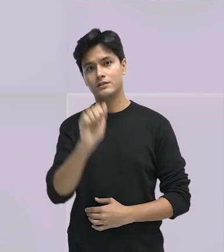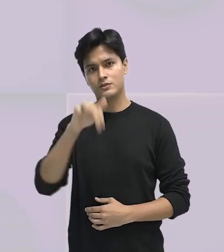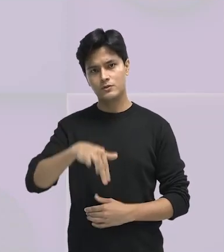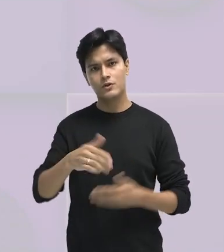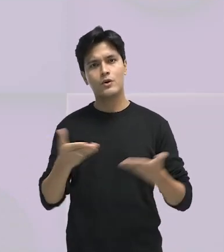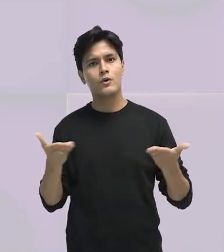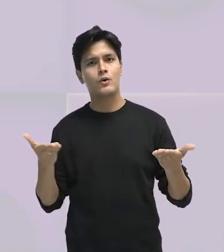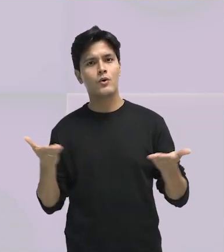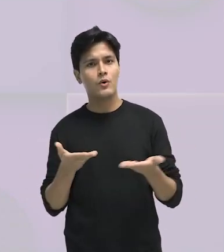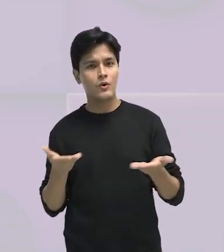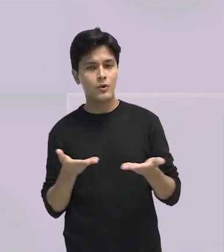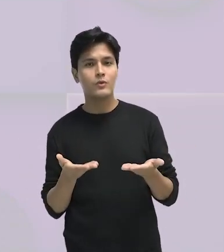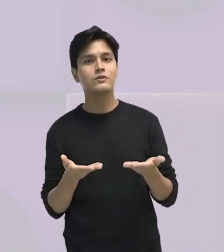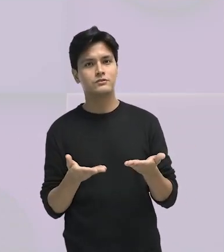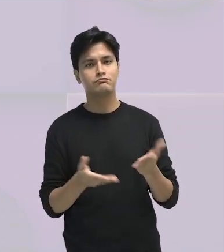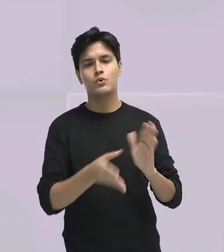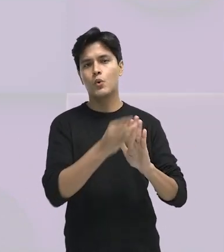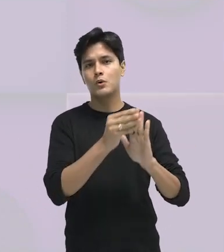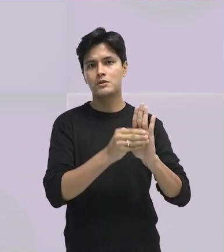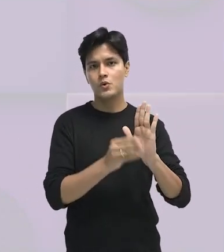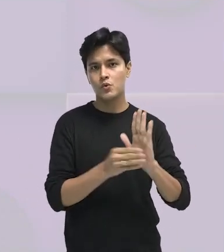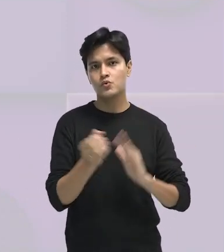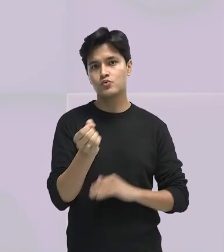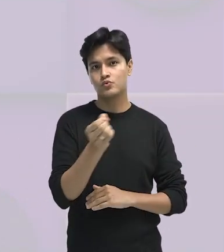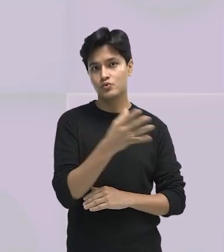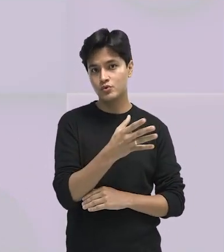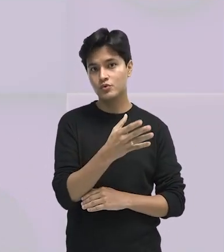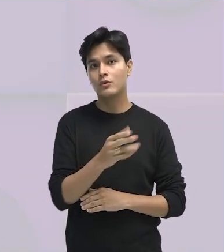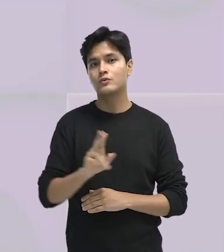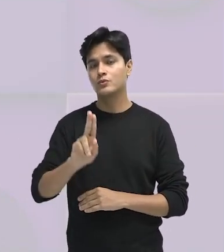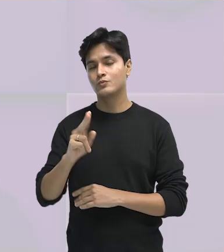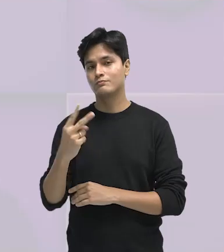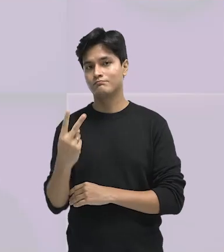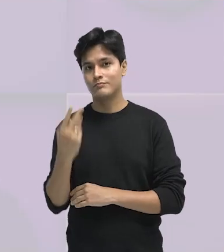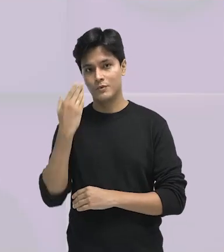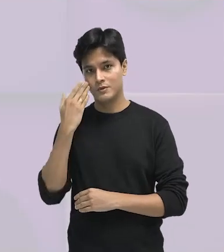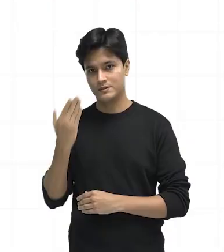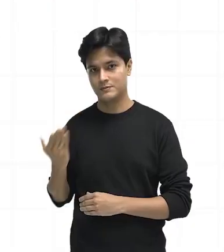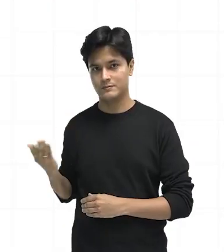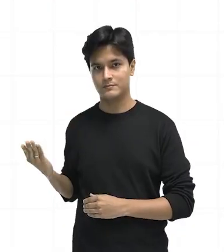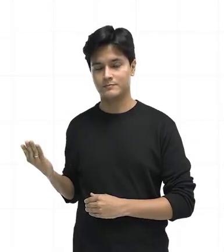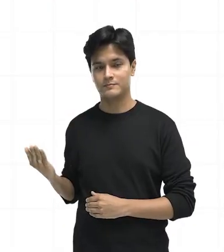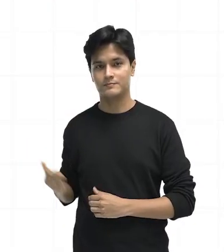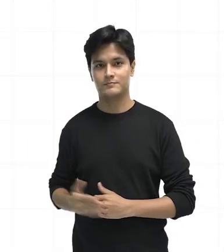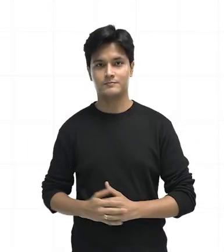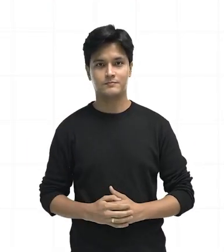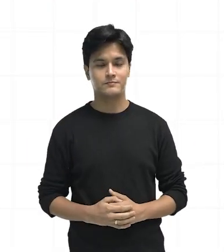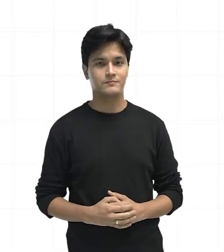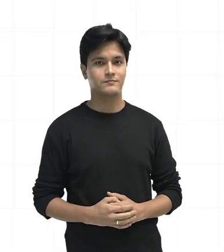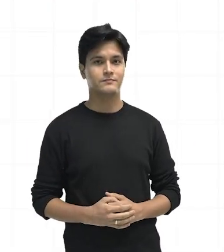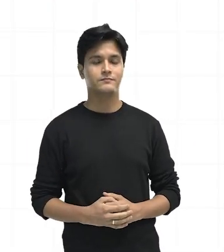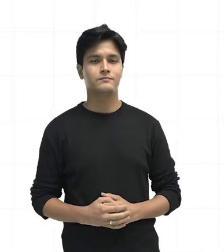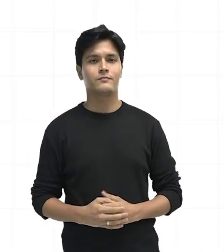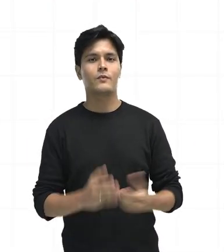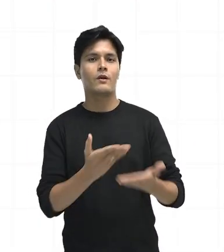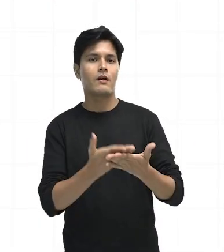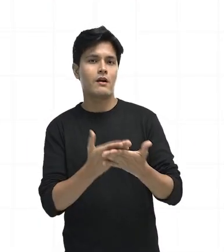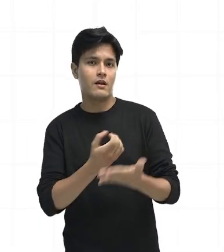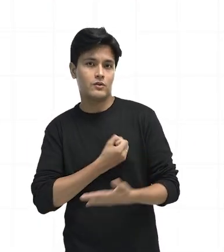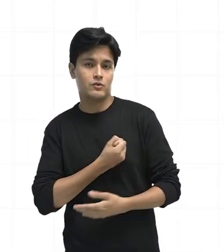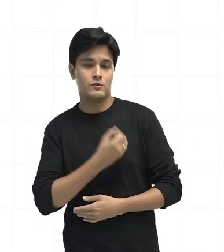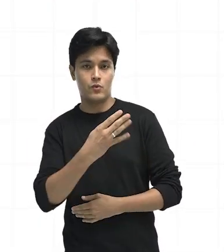hoje nós iremos acompanhar um novo conteúdo nessa nossa unidade de número 3. Acompanha comigo. Aula de